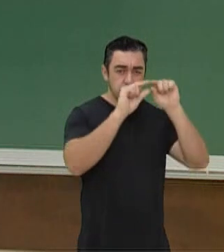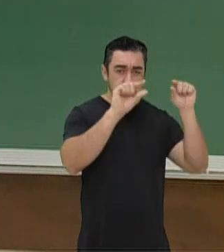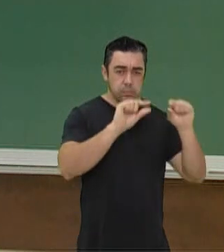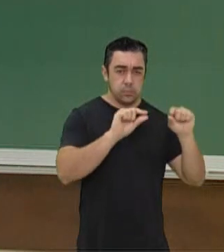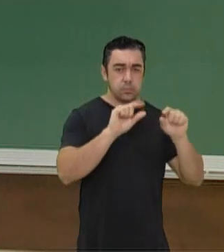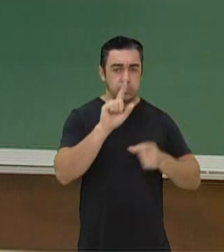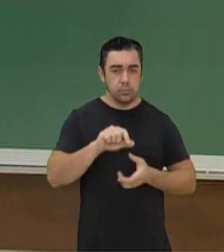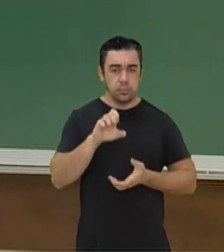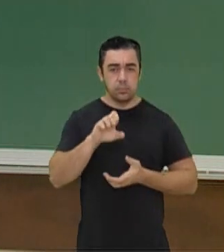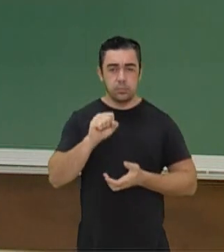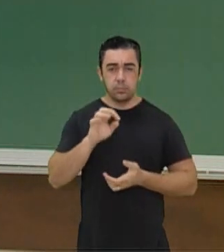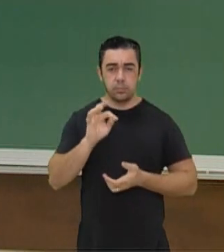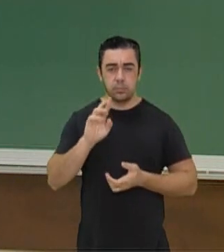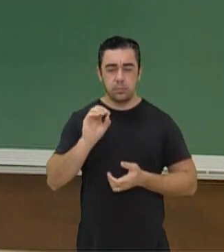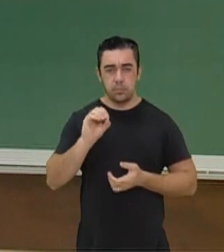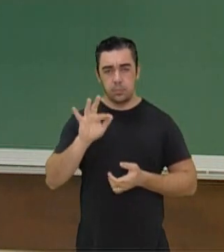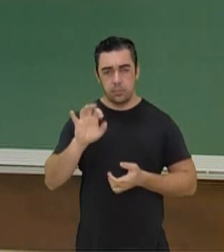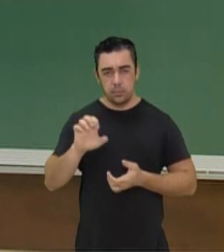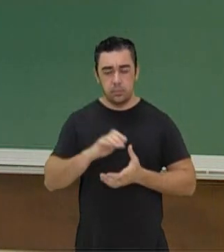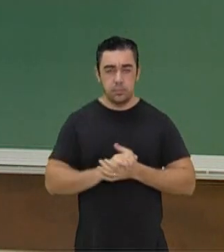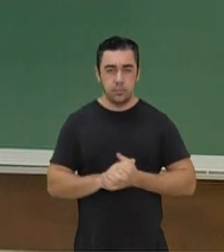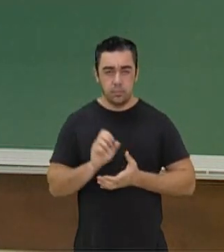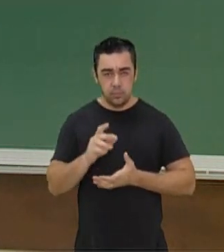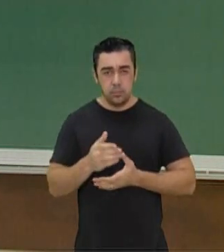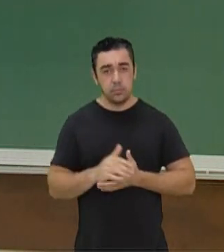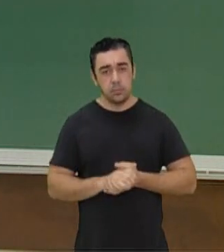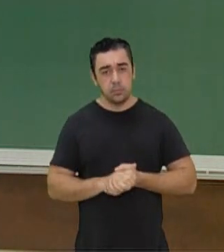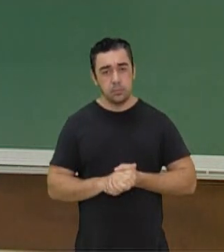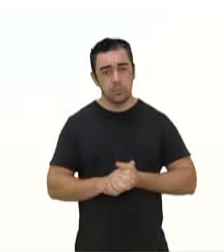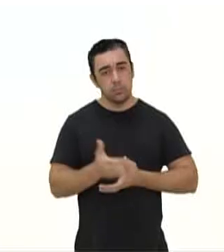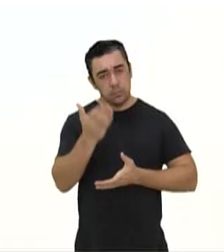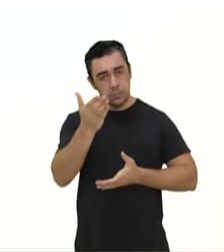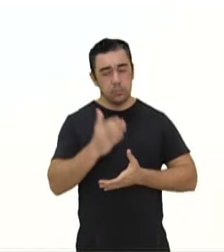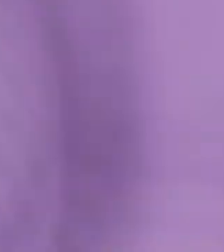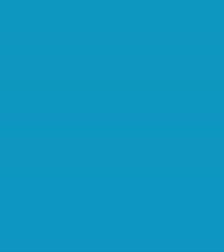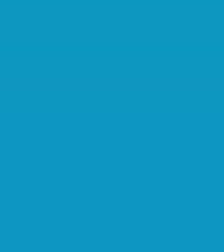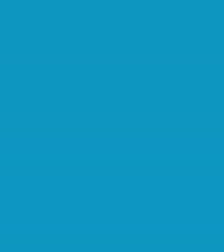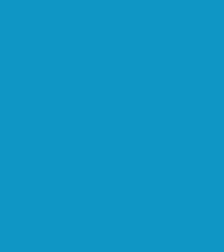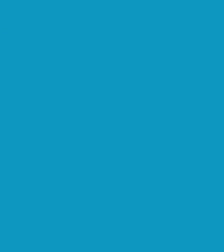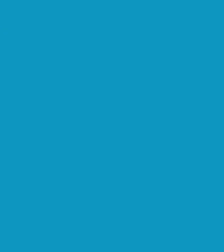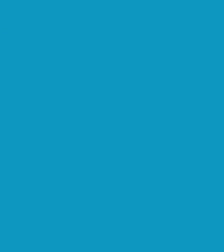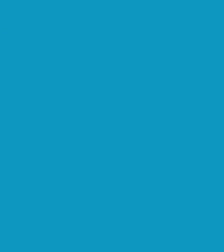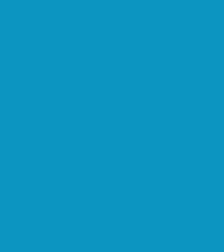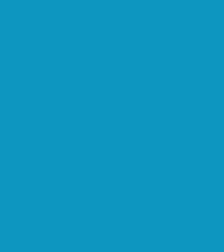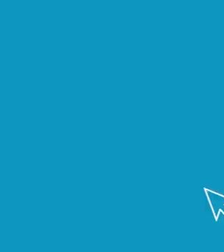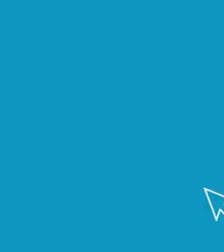é chamado de estrofes, ok? Muito bem, agora com vocês lá.